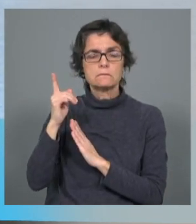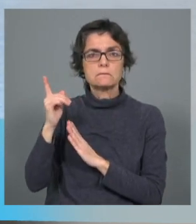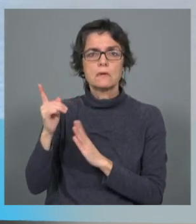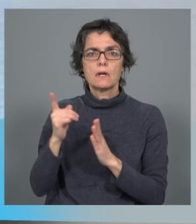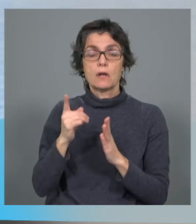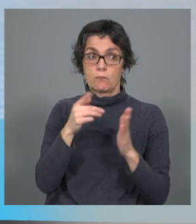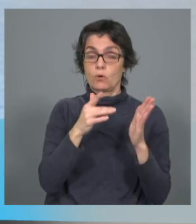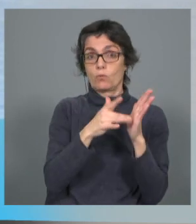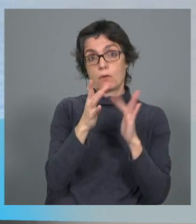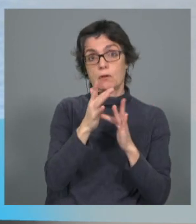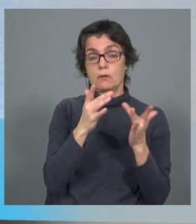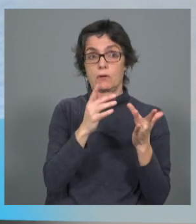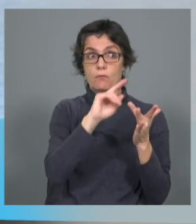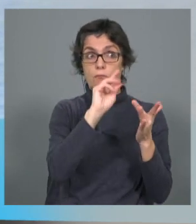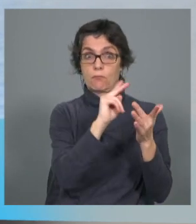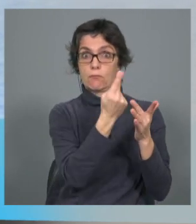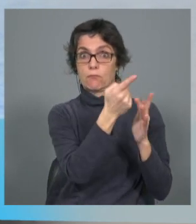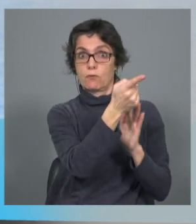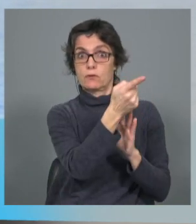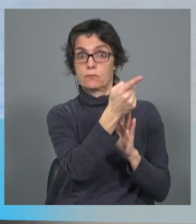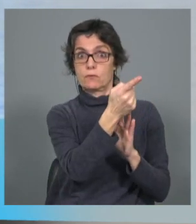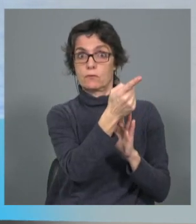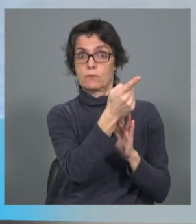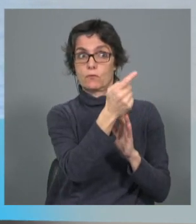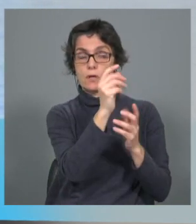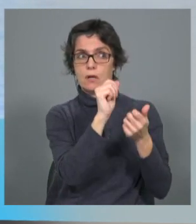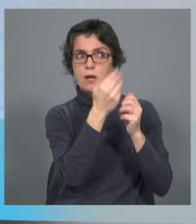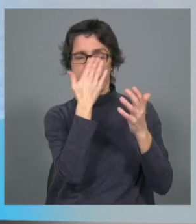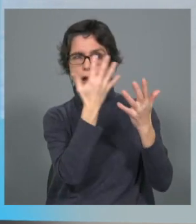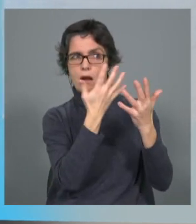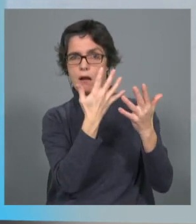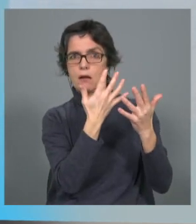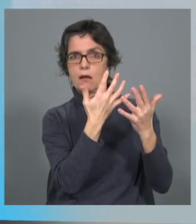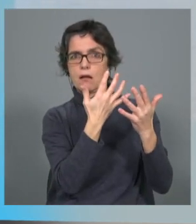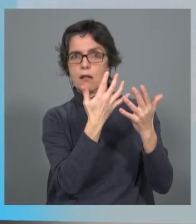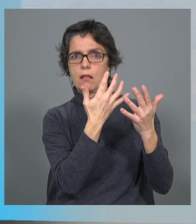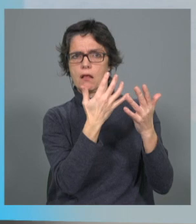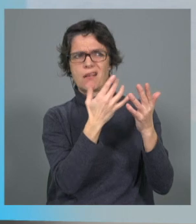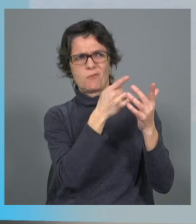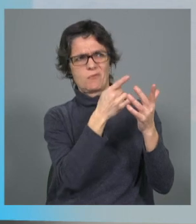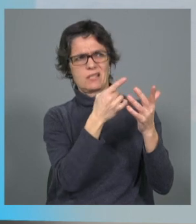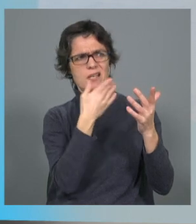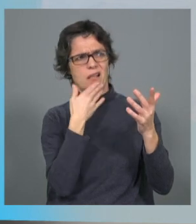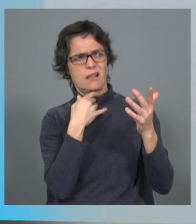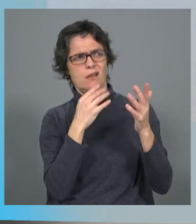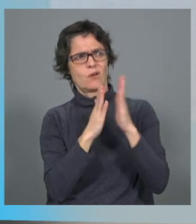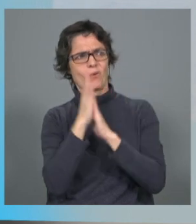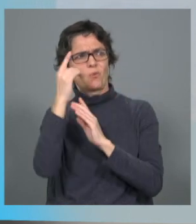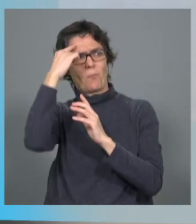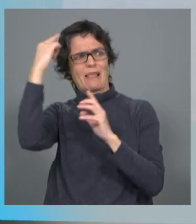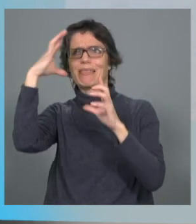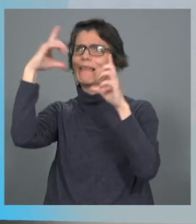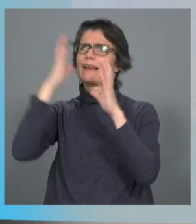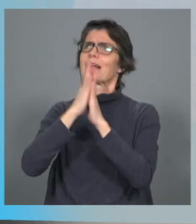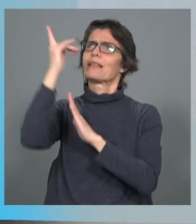e também isso é a transfiguração, essa revelação e essa transfiguração revela-me um Deus diferente, revela-me um Deus que já